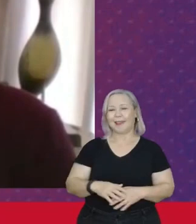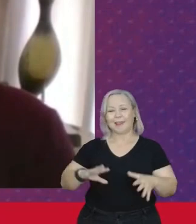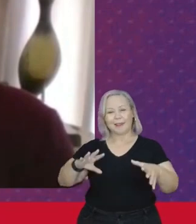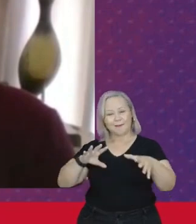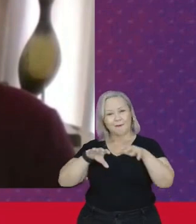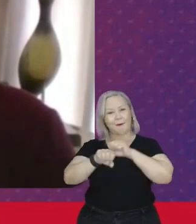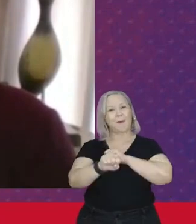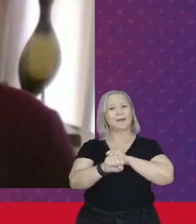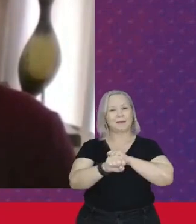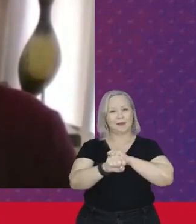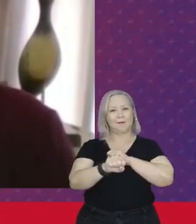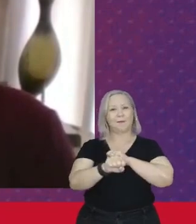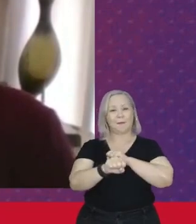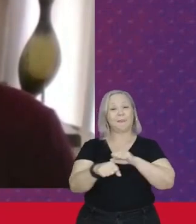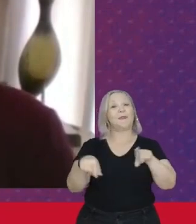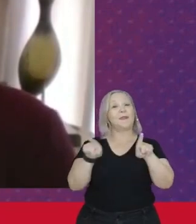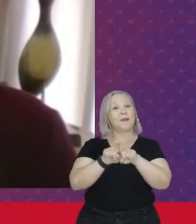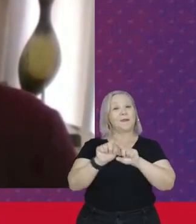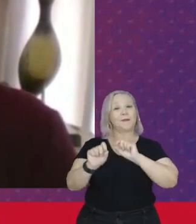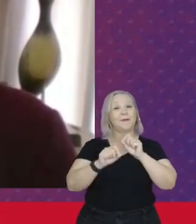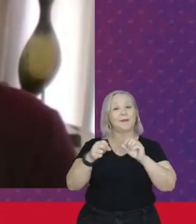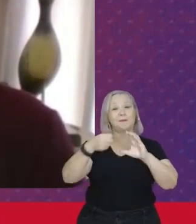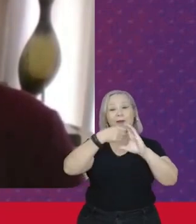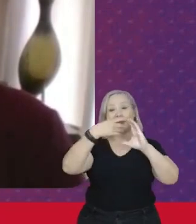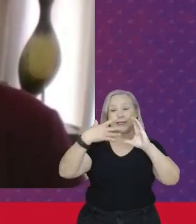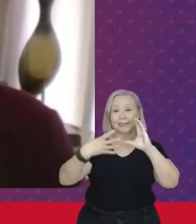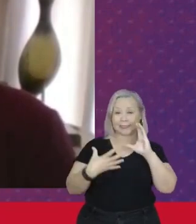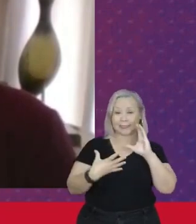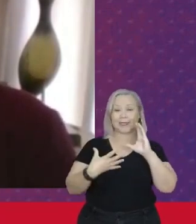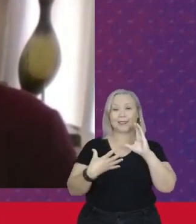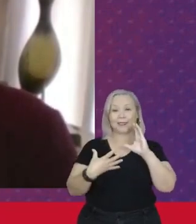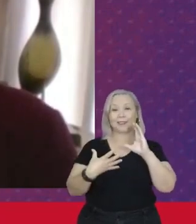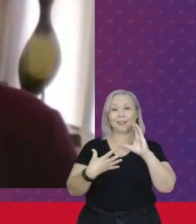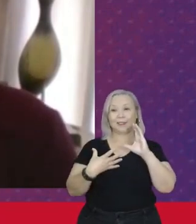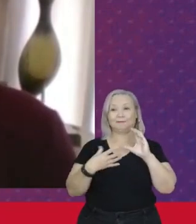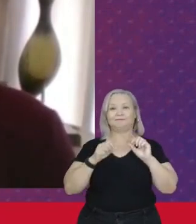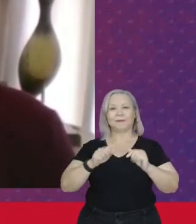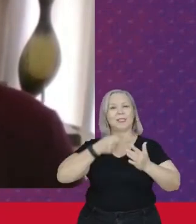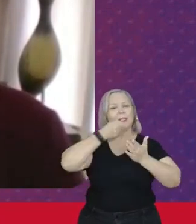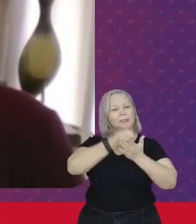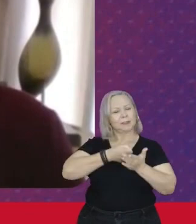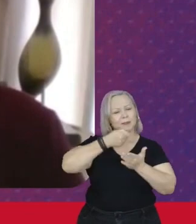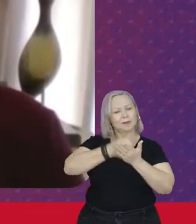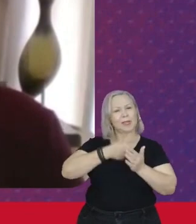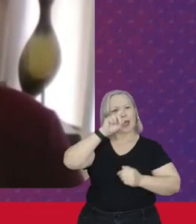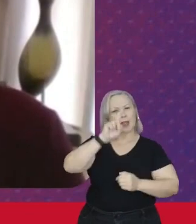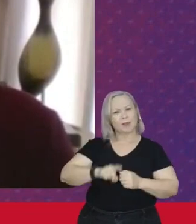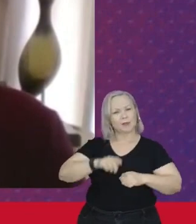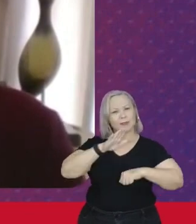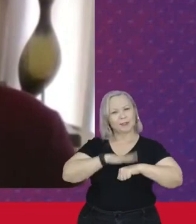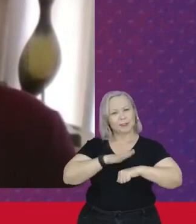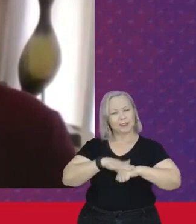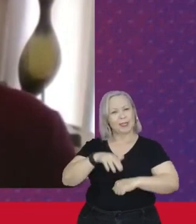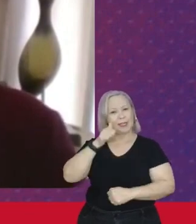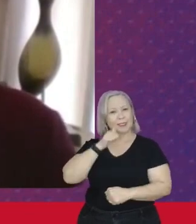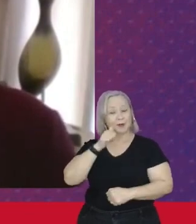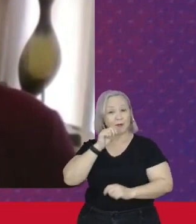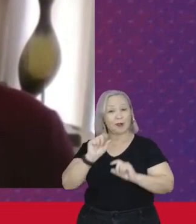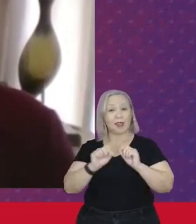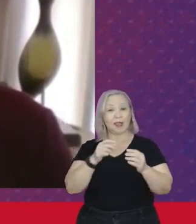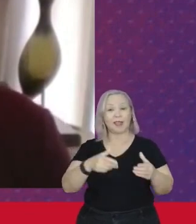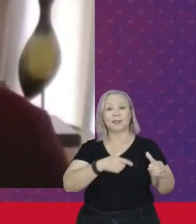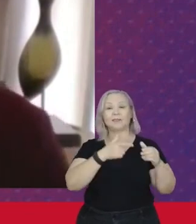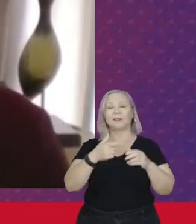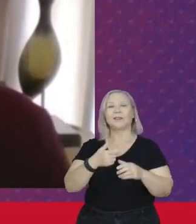formação, também essa característica, né? De lutar por seus direitos de mulher e de colocar